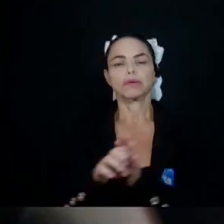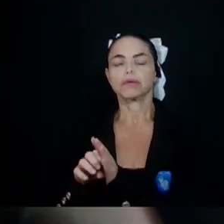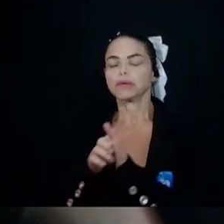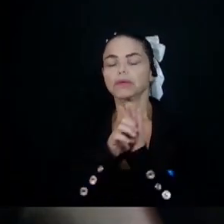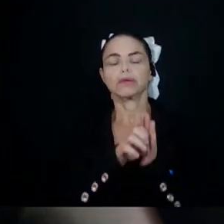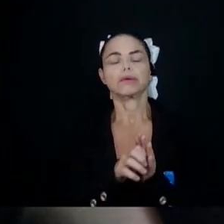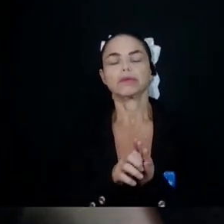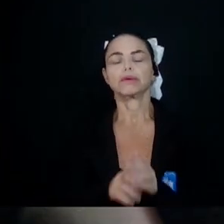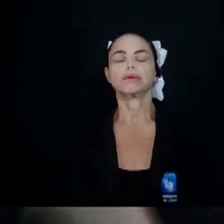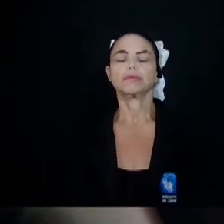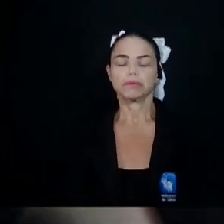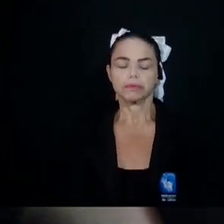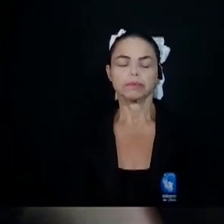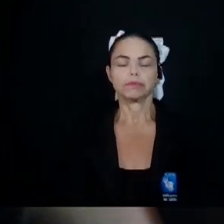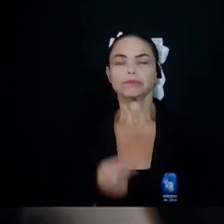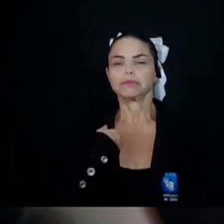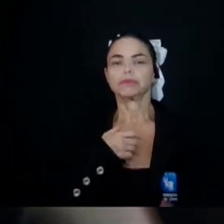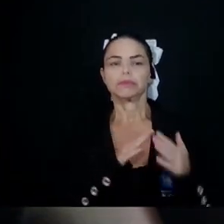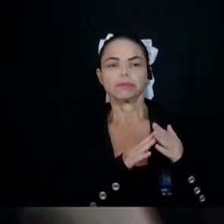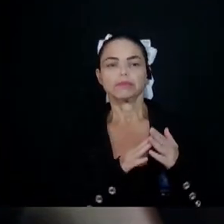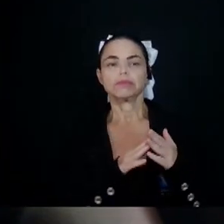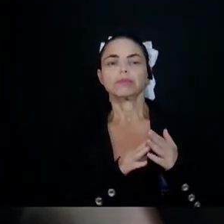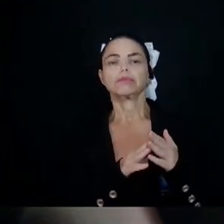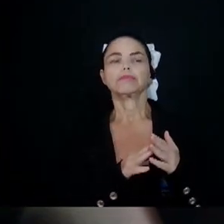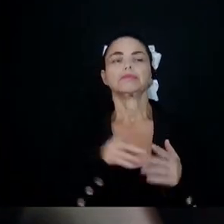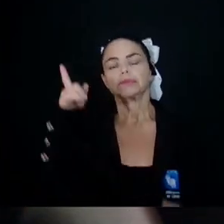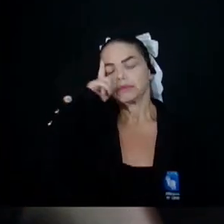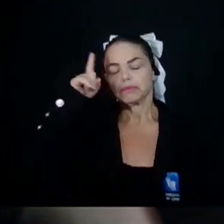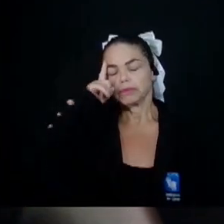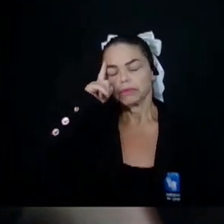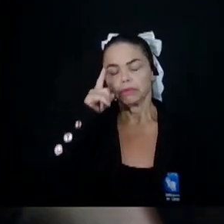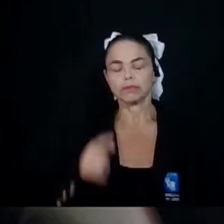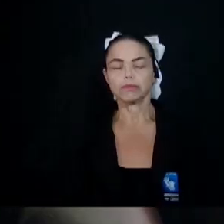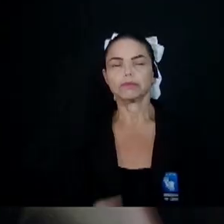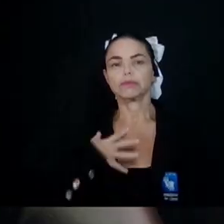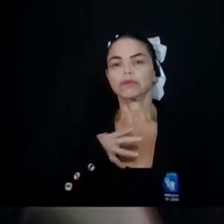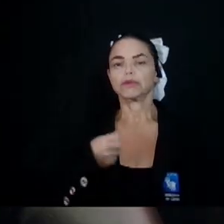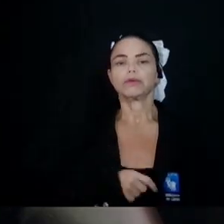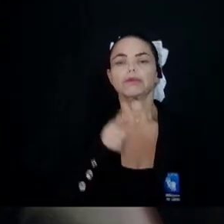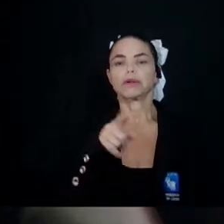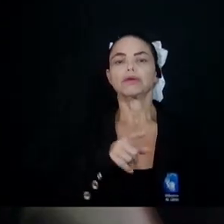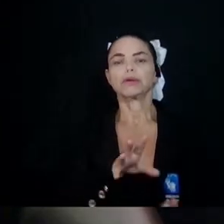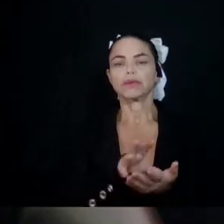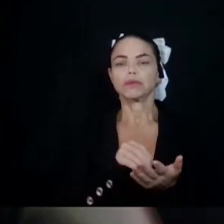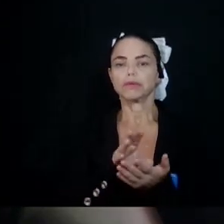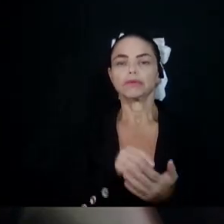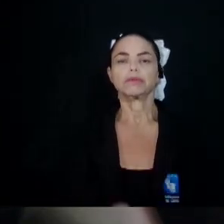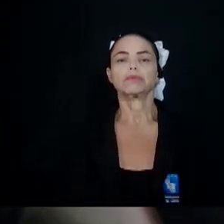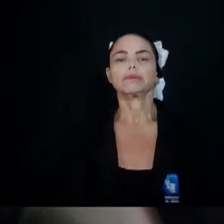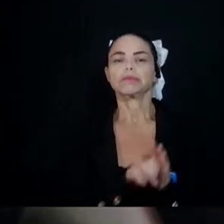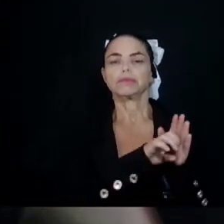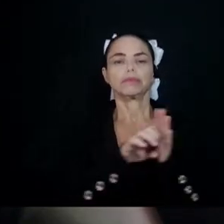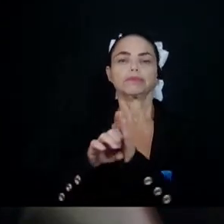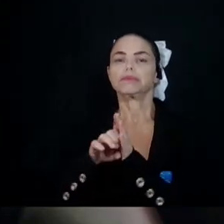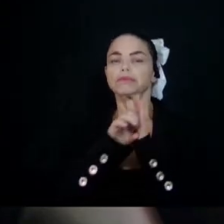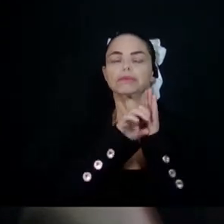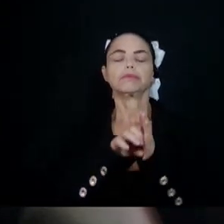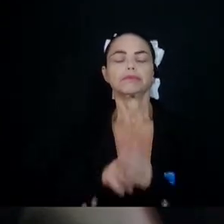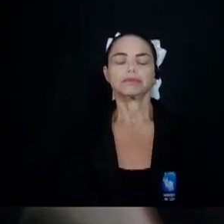aí dentro da sua casa, na sua rotina, a tua criança vai te imitar e vai ver você como um exemplo. Então, é bom que